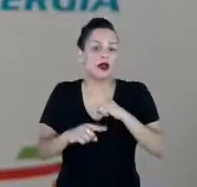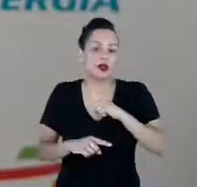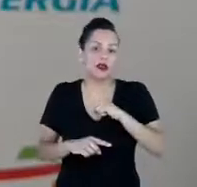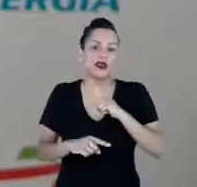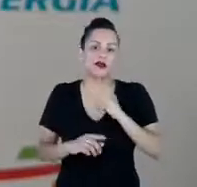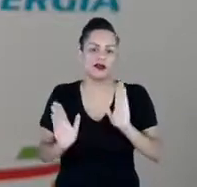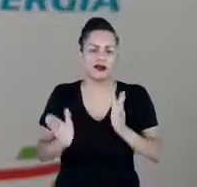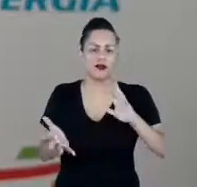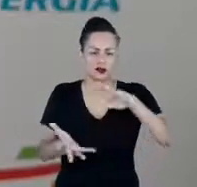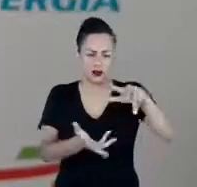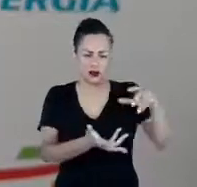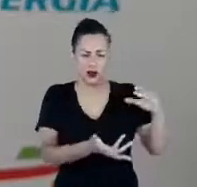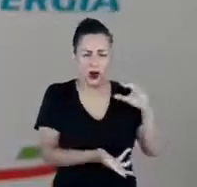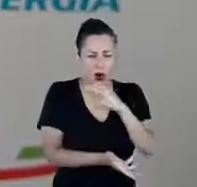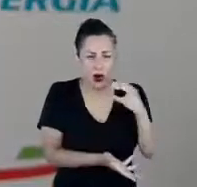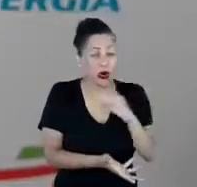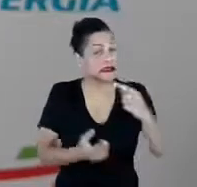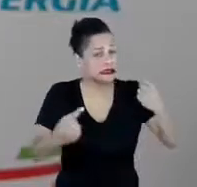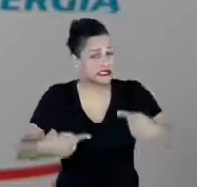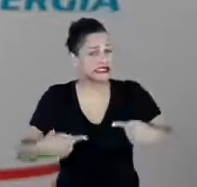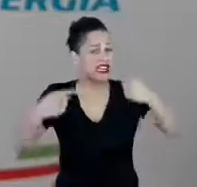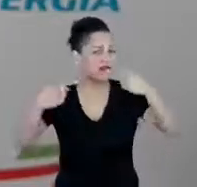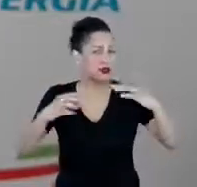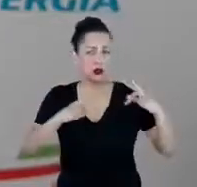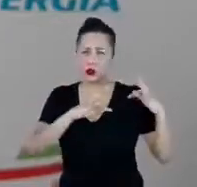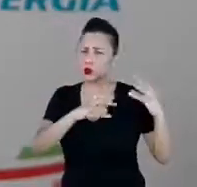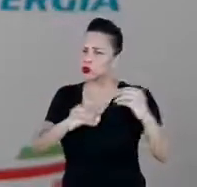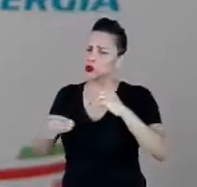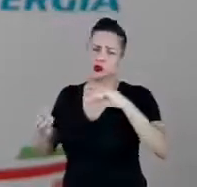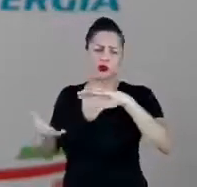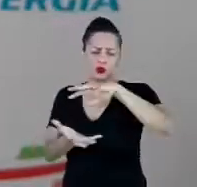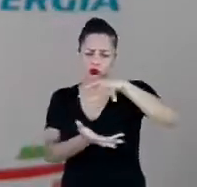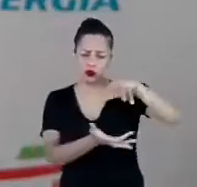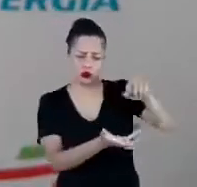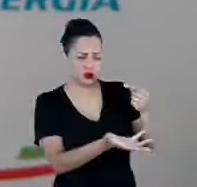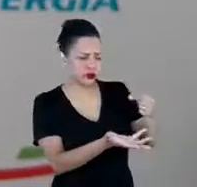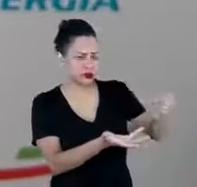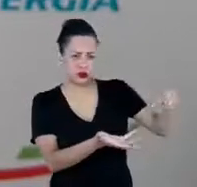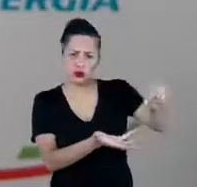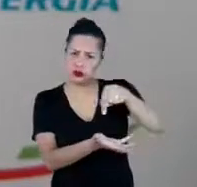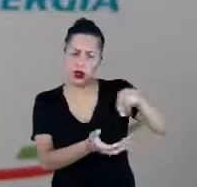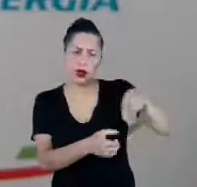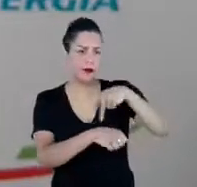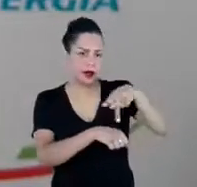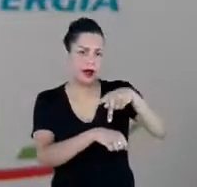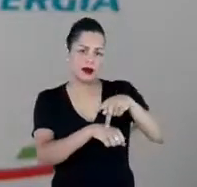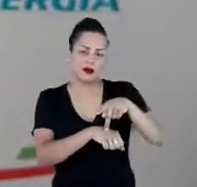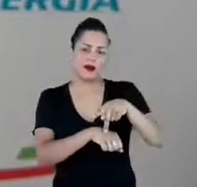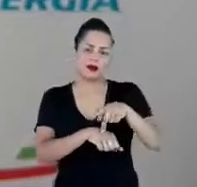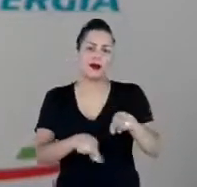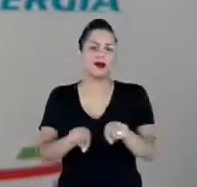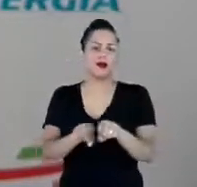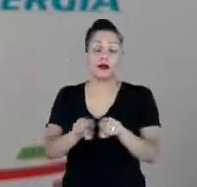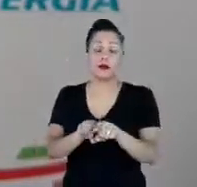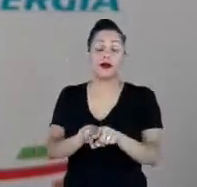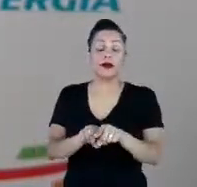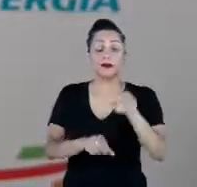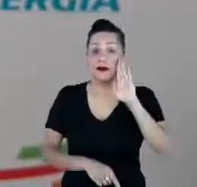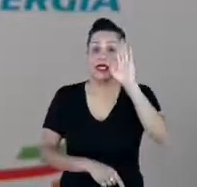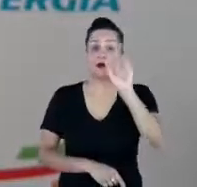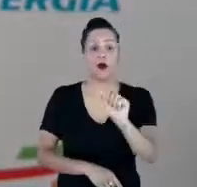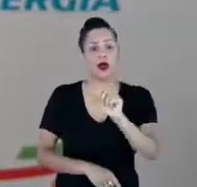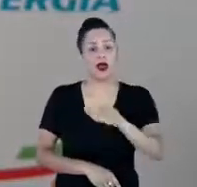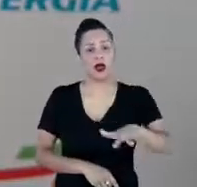é um grande desafio para todos os países em 2050 especialmente no área